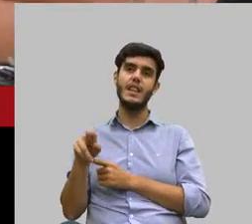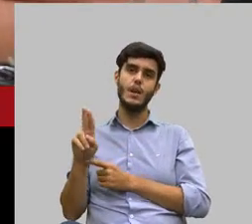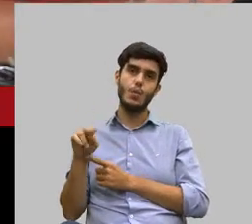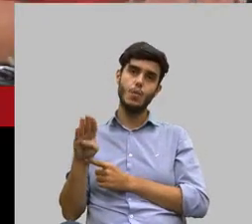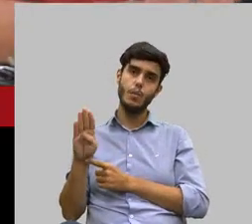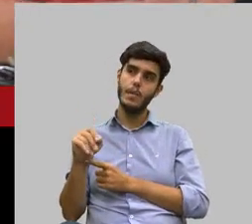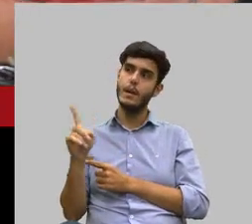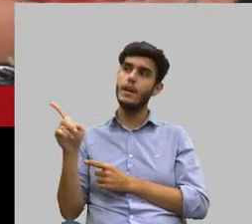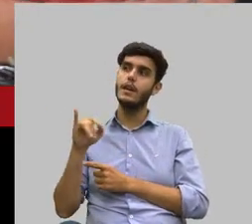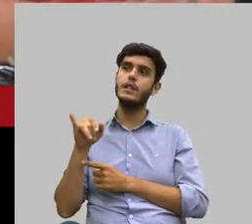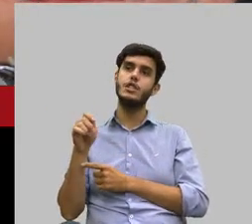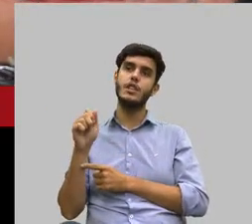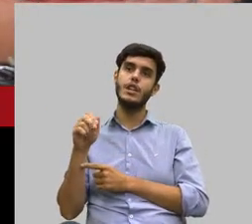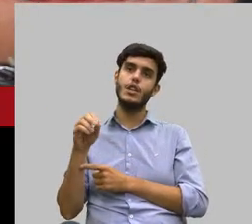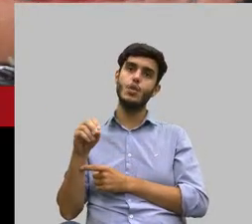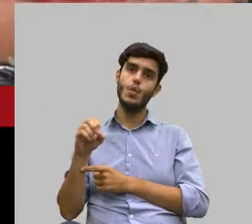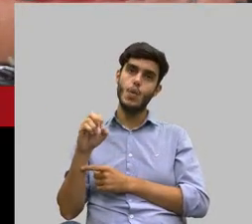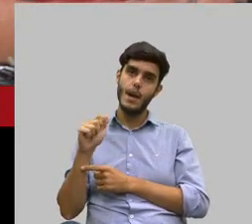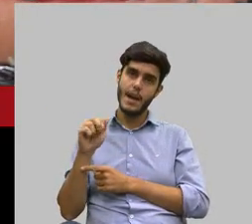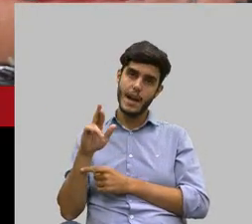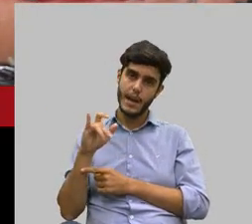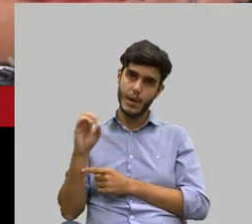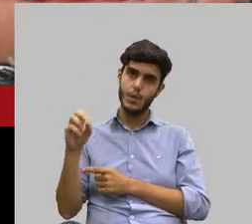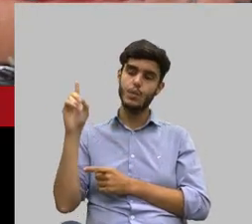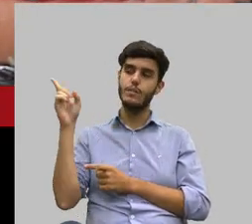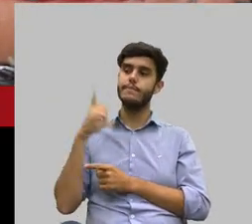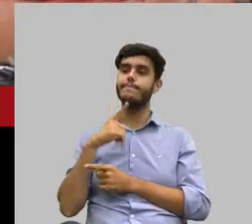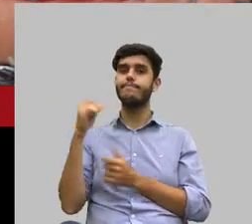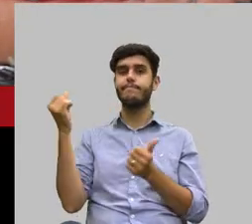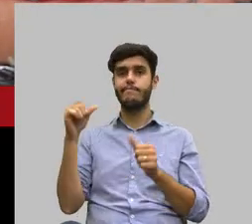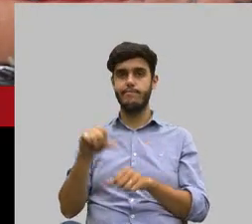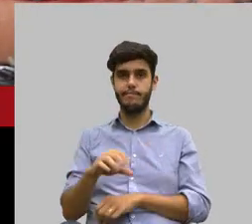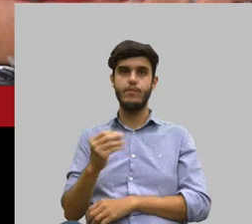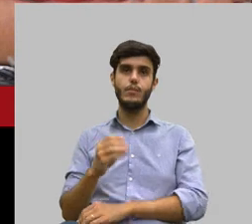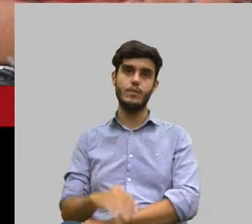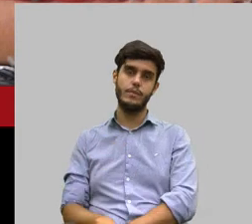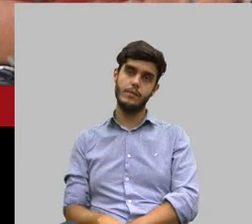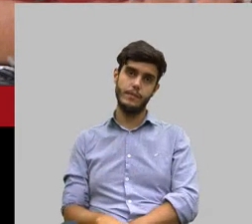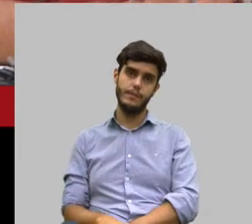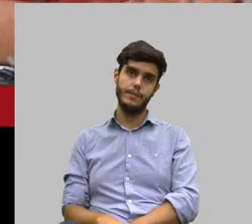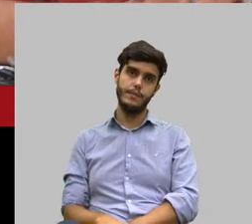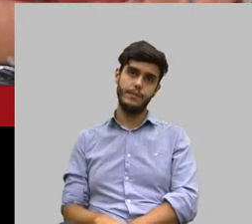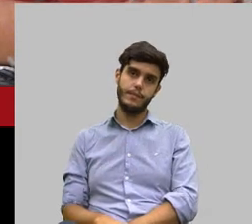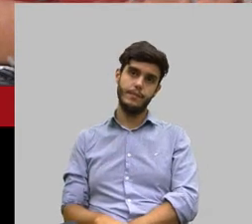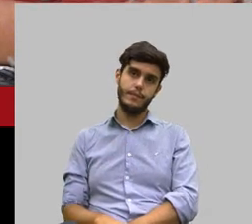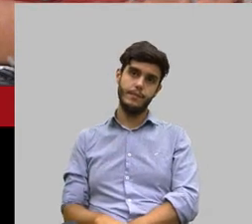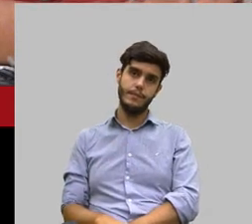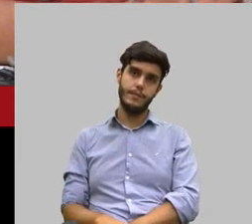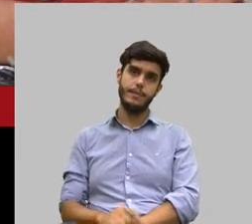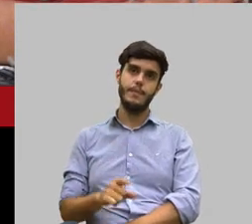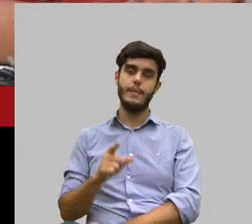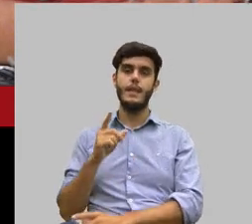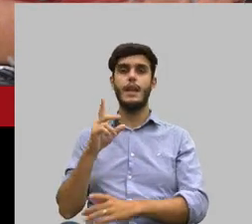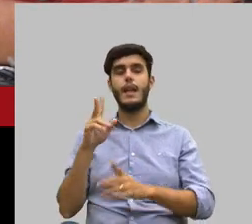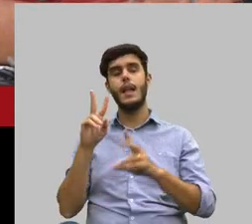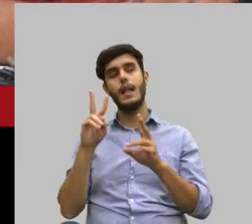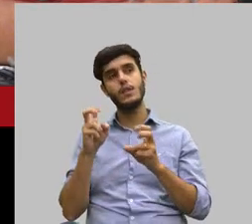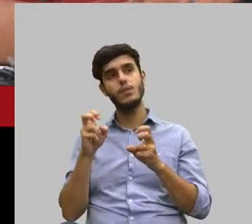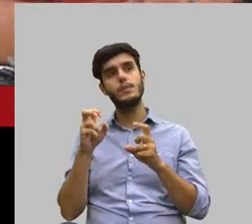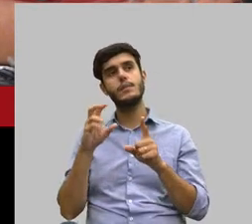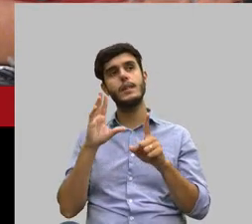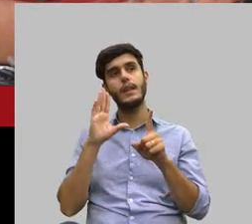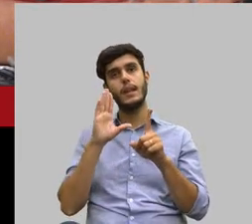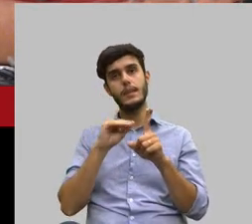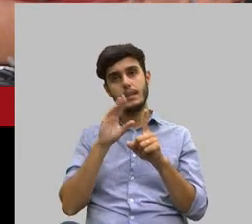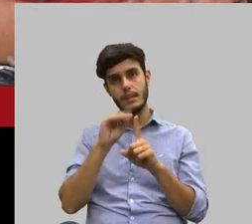Januária né noos Fundão do norte de Minas e em relação ao tema assédio moral e